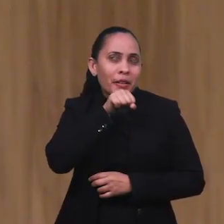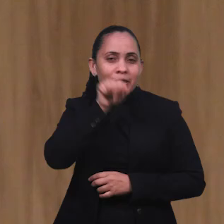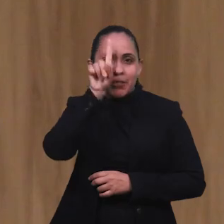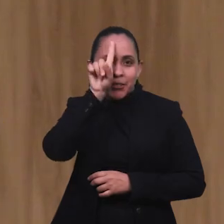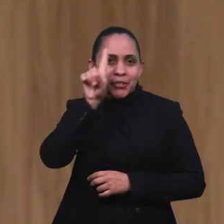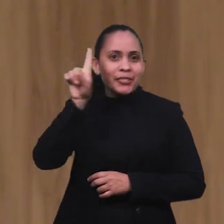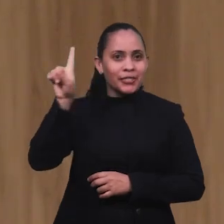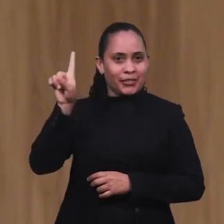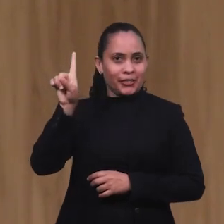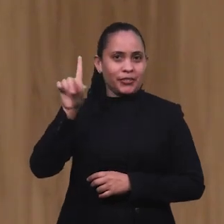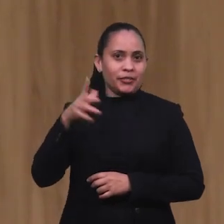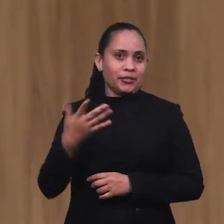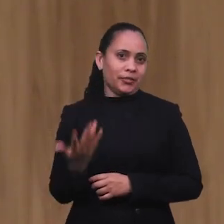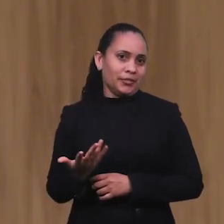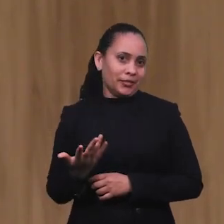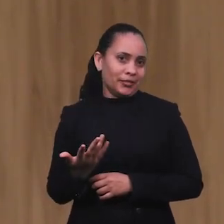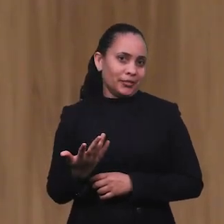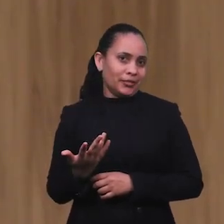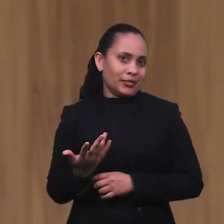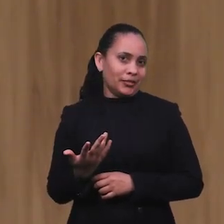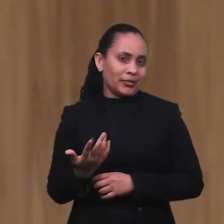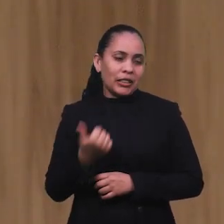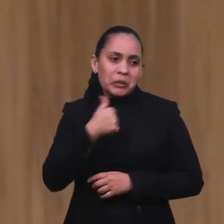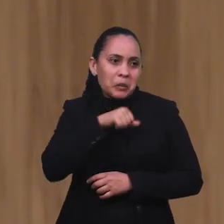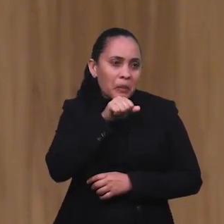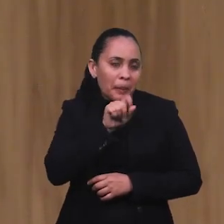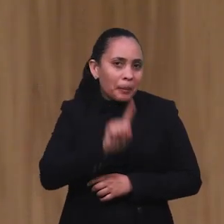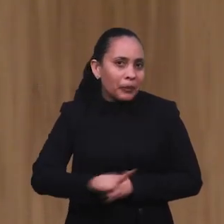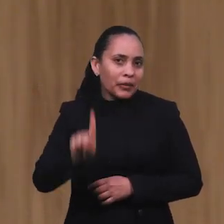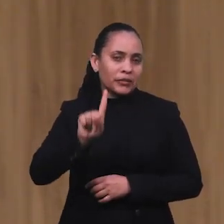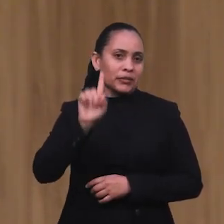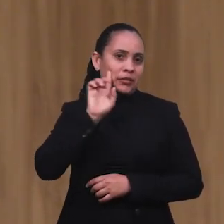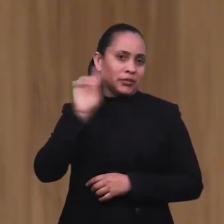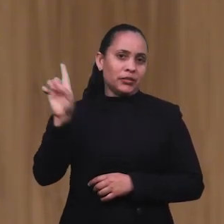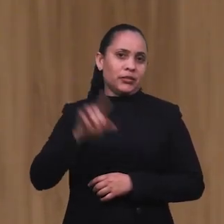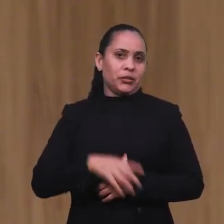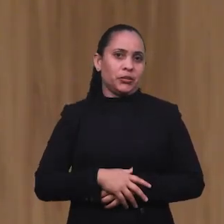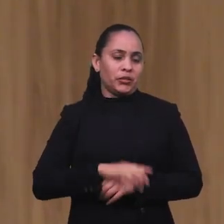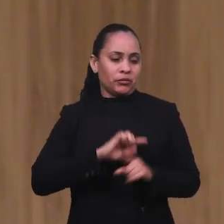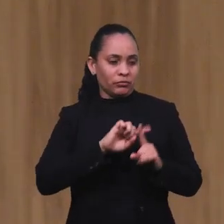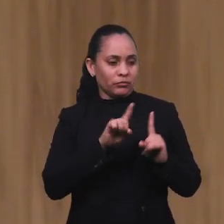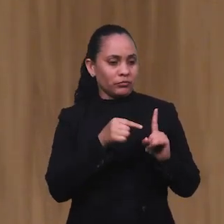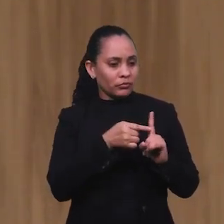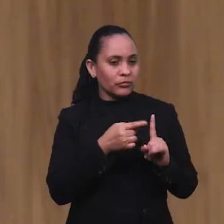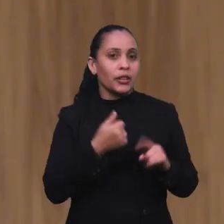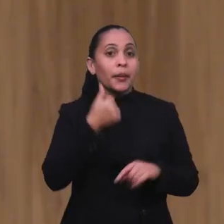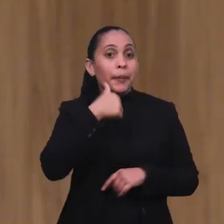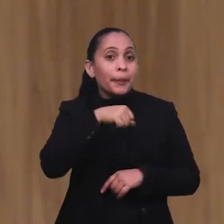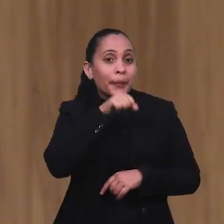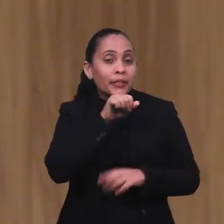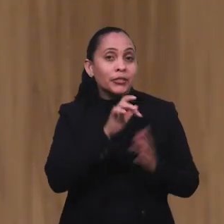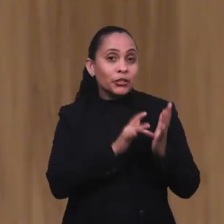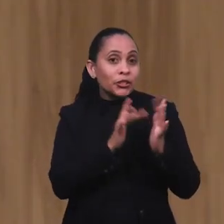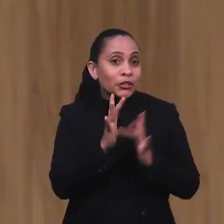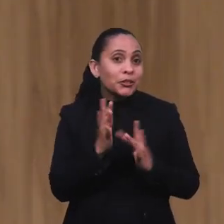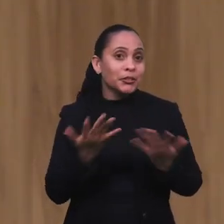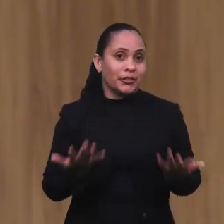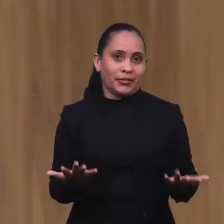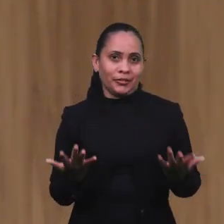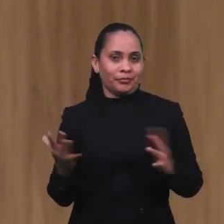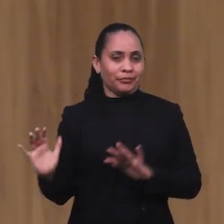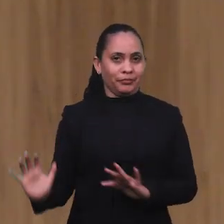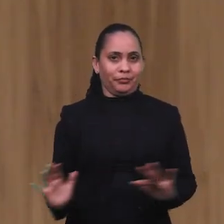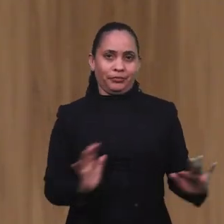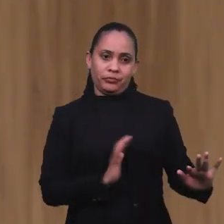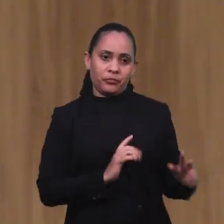Deus, ela gerou Jesus, né? Jesus como homem, não é mãe de Deus, é a mãe de Jesus. Agora, eu gostaria de lembrar uns pontos,